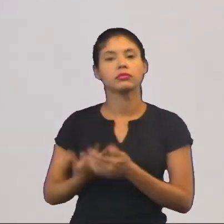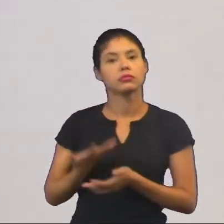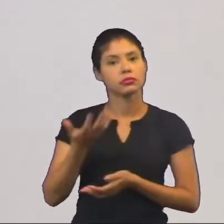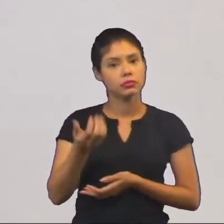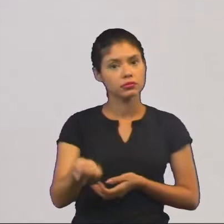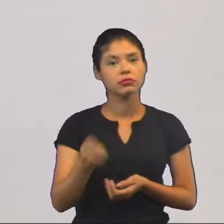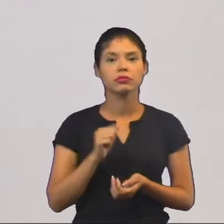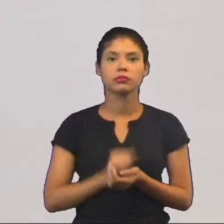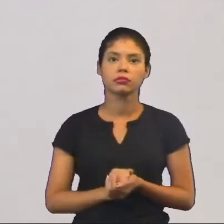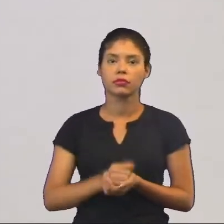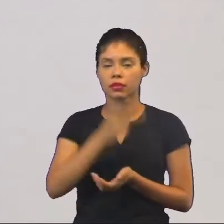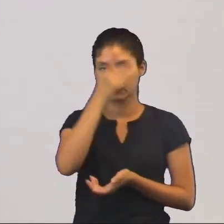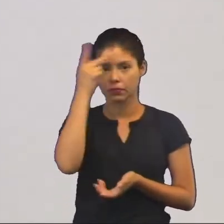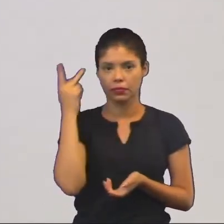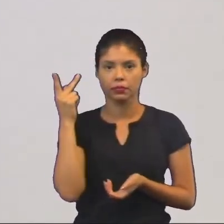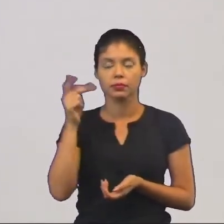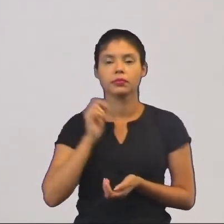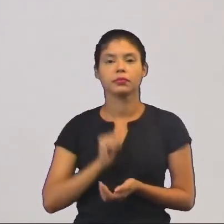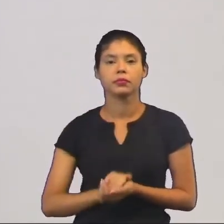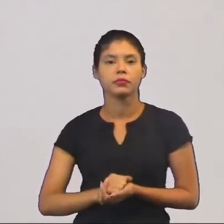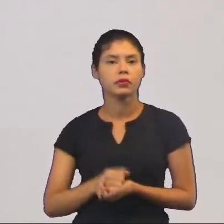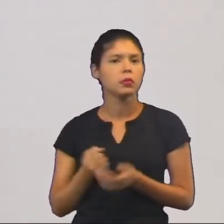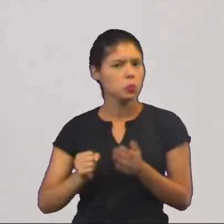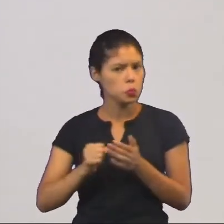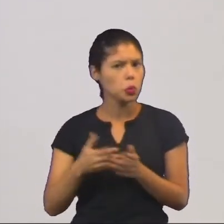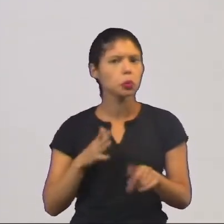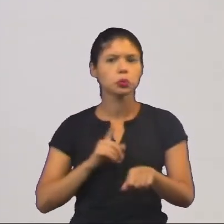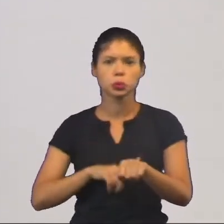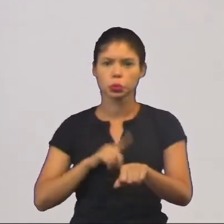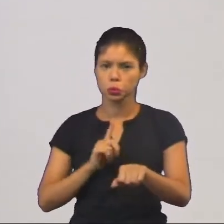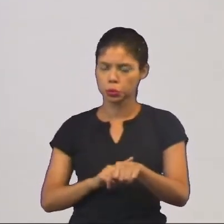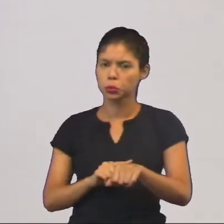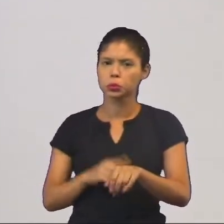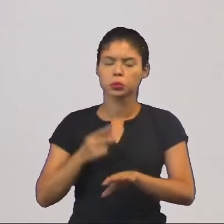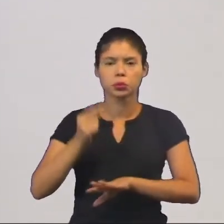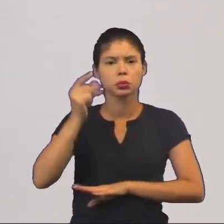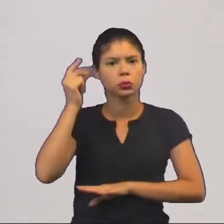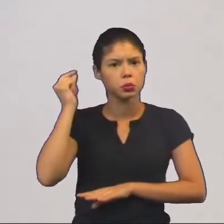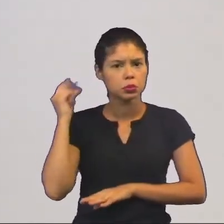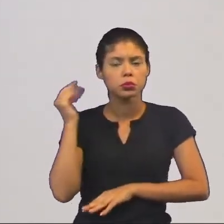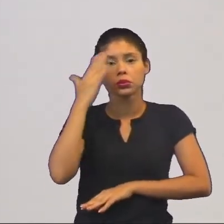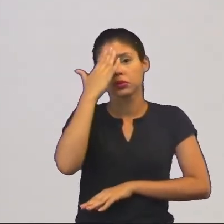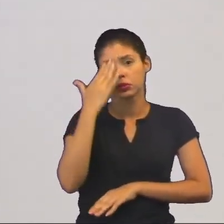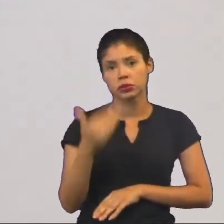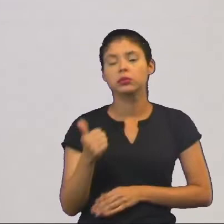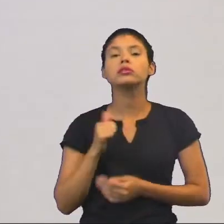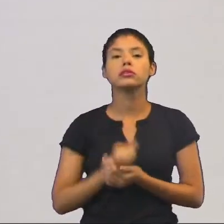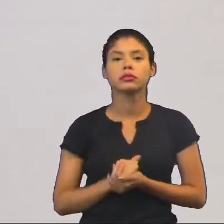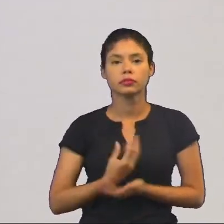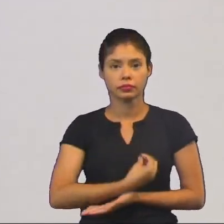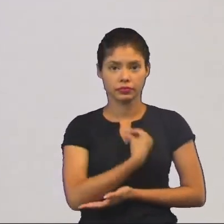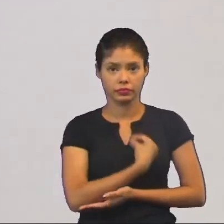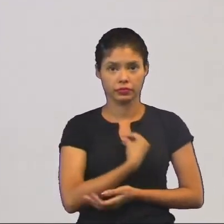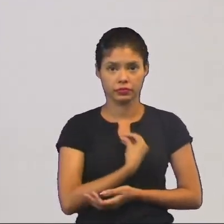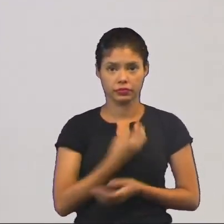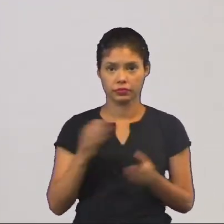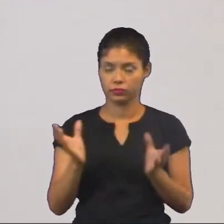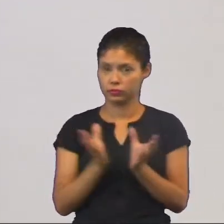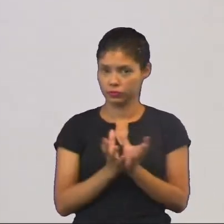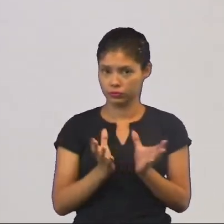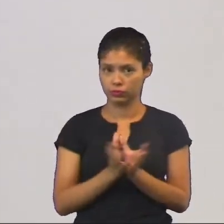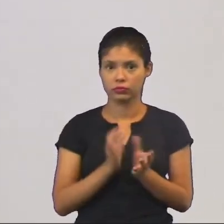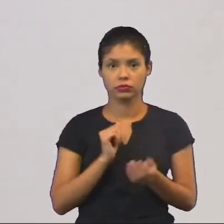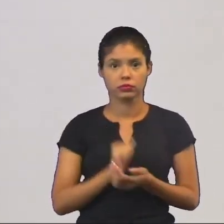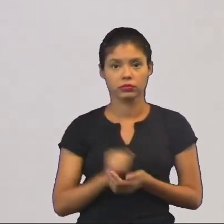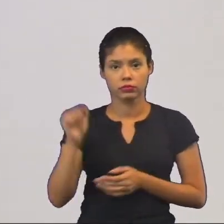o êxodo rural. Isso mesmo. Por muito tempo, por várias épocas na história, nós sabemos que as pessoas que viviam na comunidade rural,